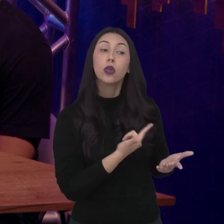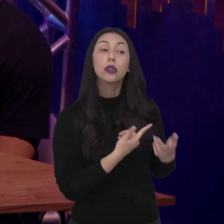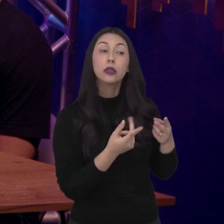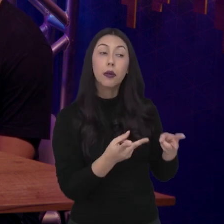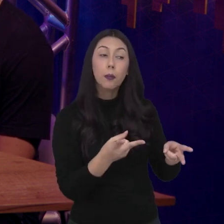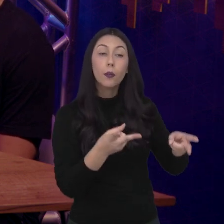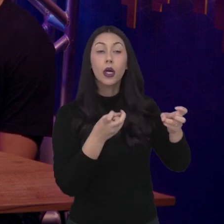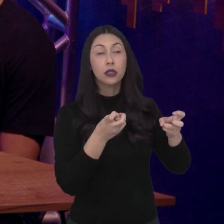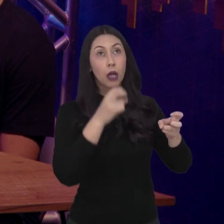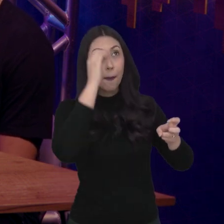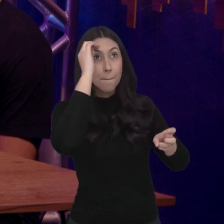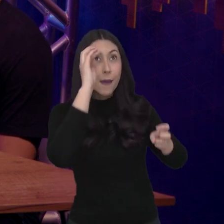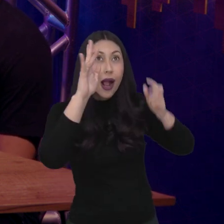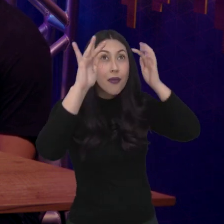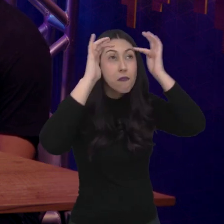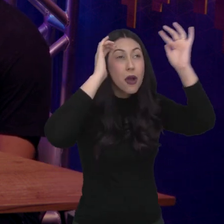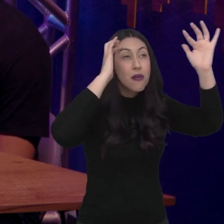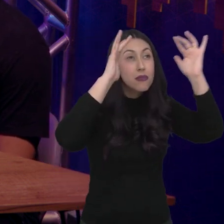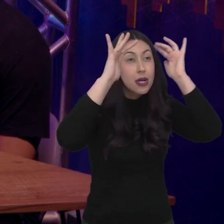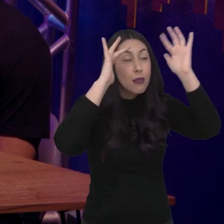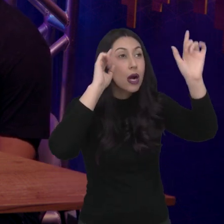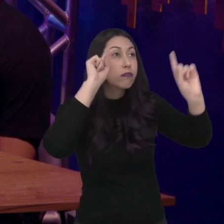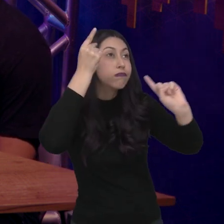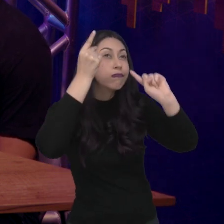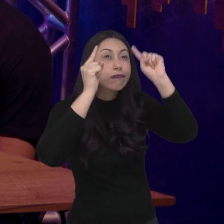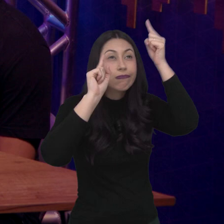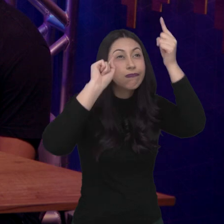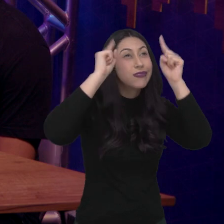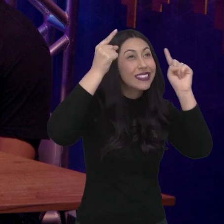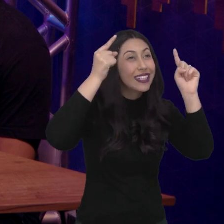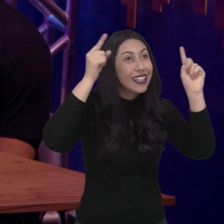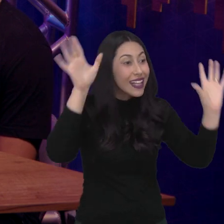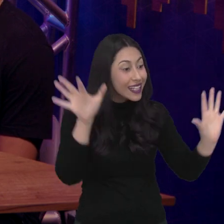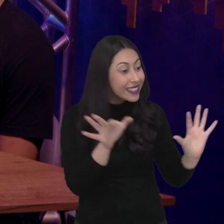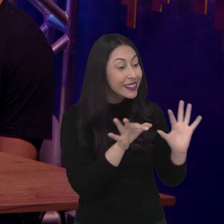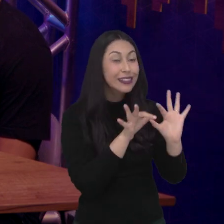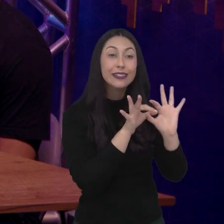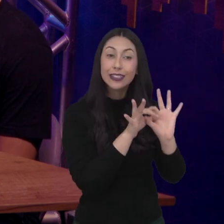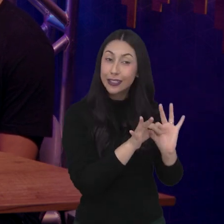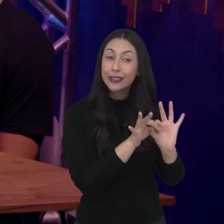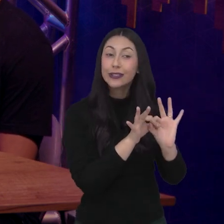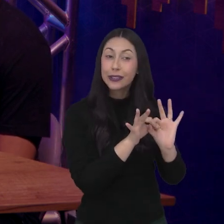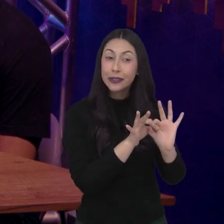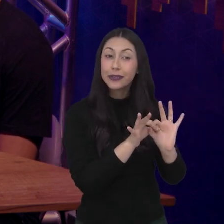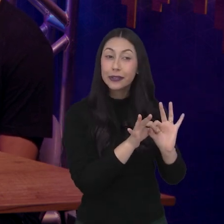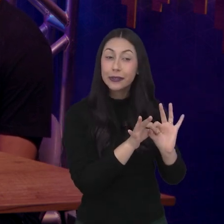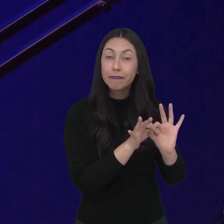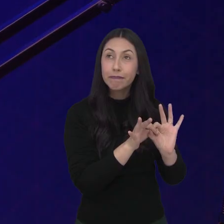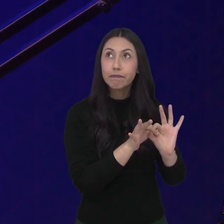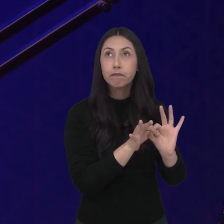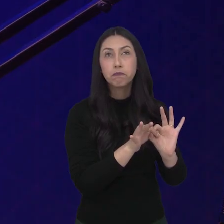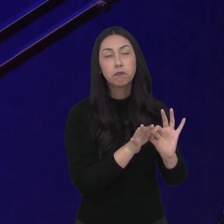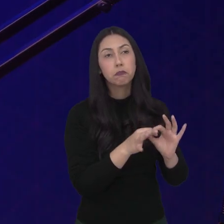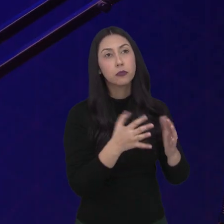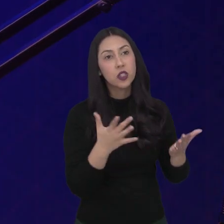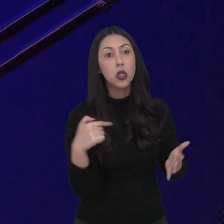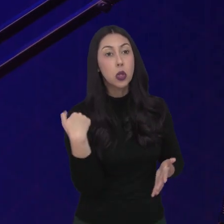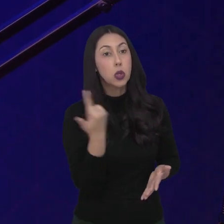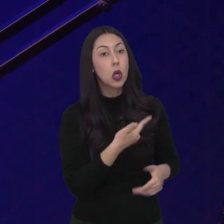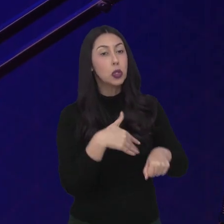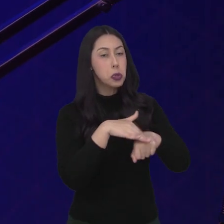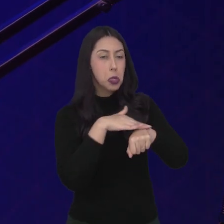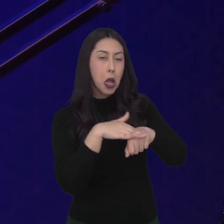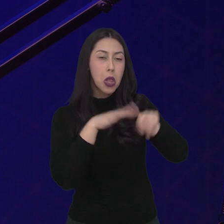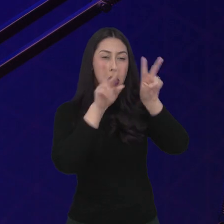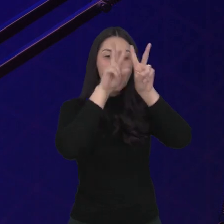né, concluir que a imaginação e a criatividade, elas estão completamente ligadas umas às outras. E é super, né, a gente